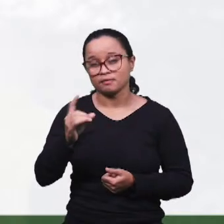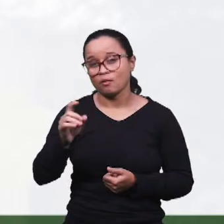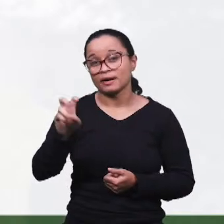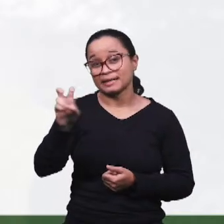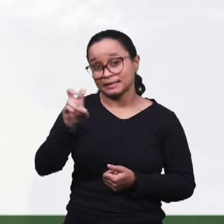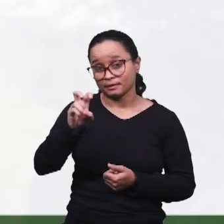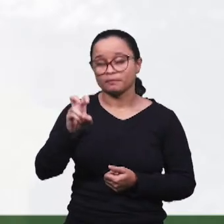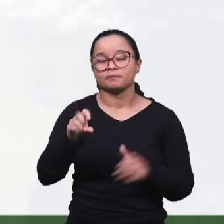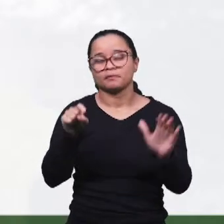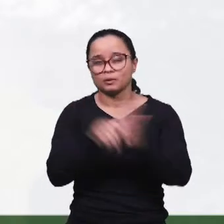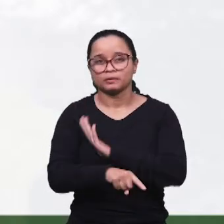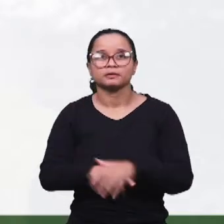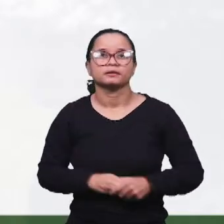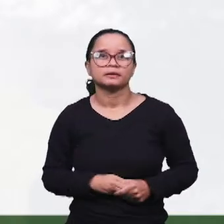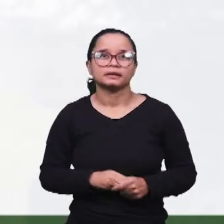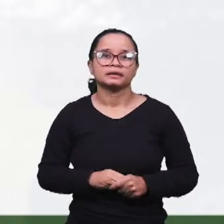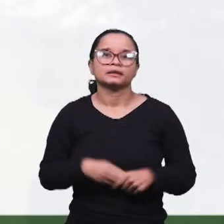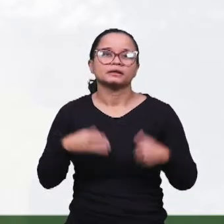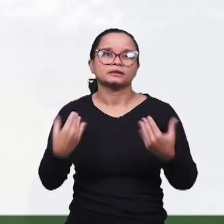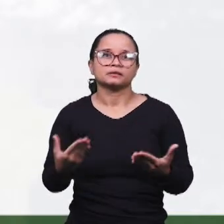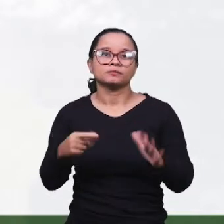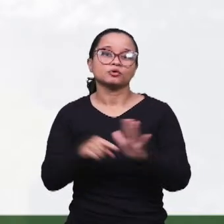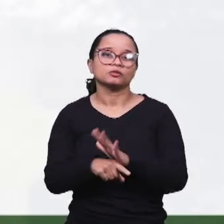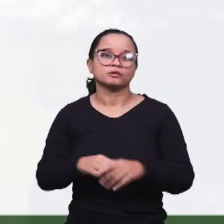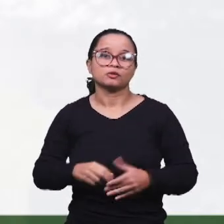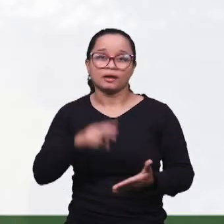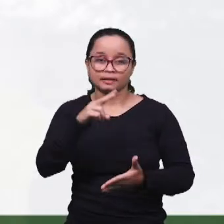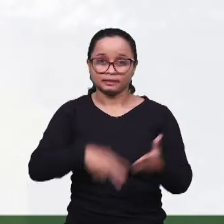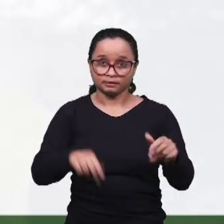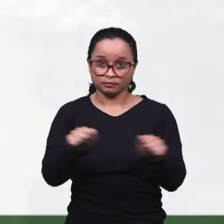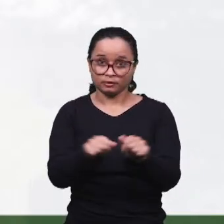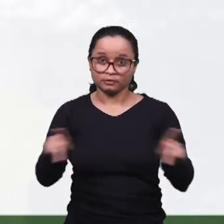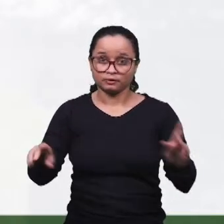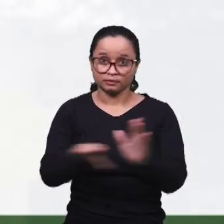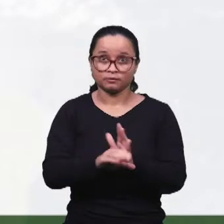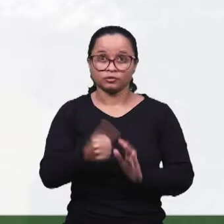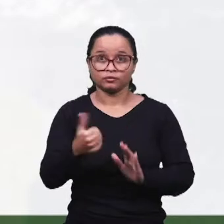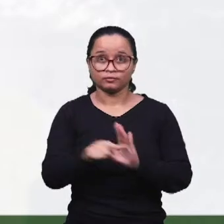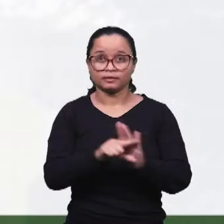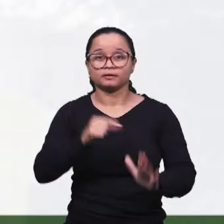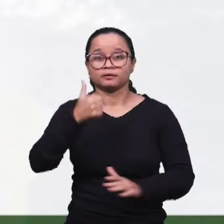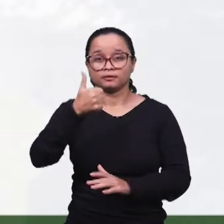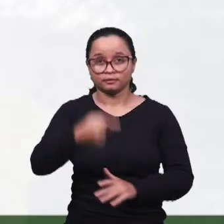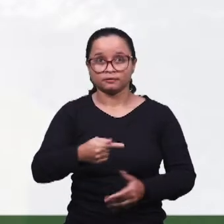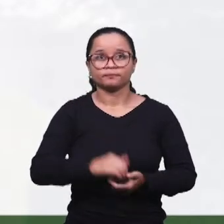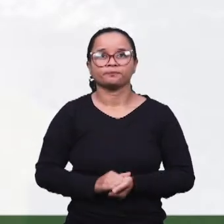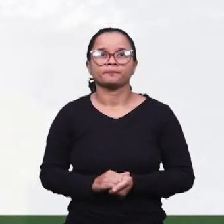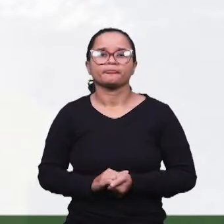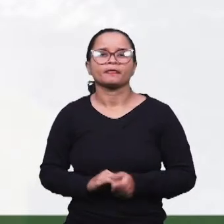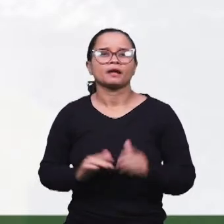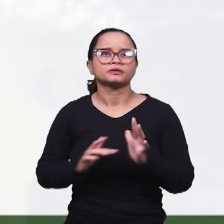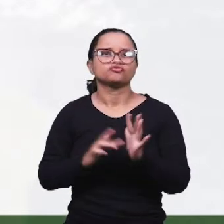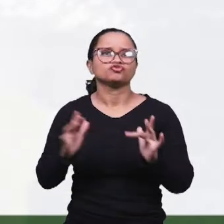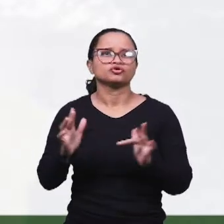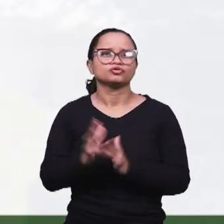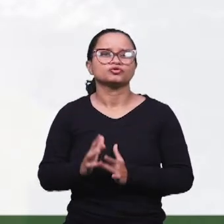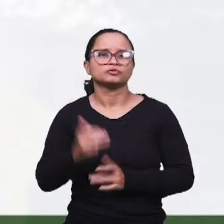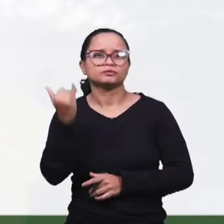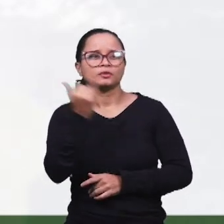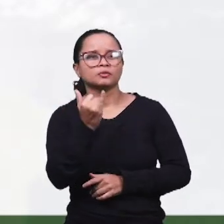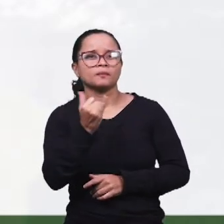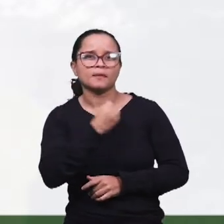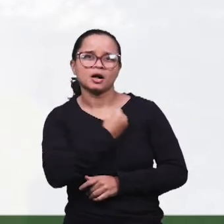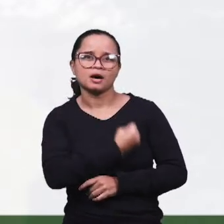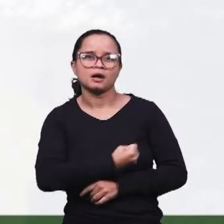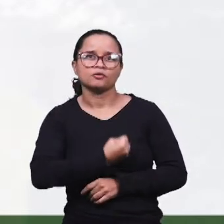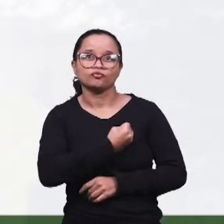pergunta, ela foi dirigida da seguinte maneira. Lendo Apocalipse, capítulo 1, verso 17, o que Jesus disse para João